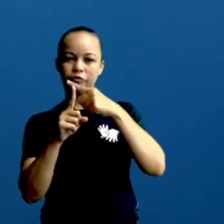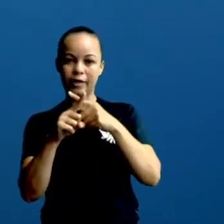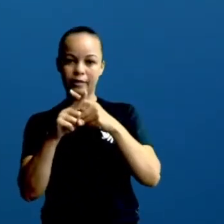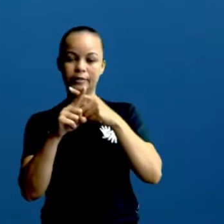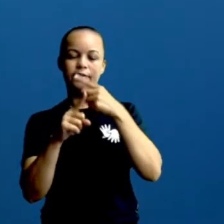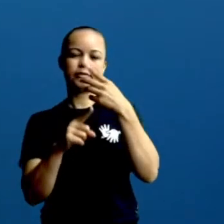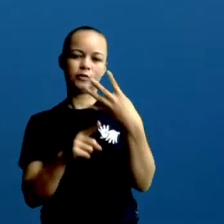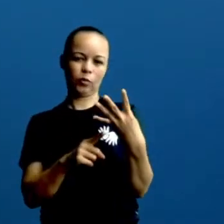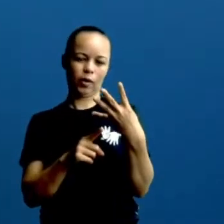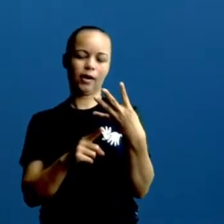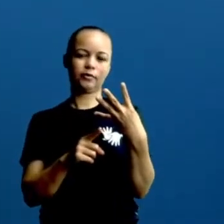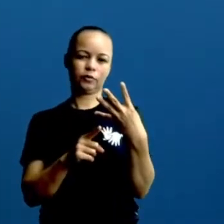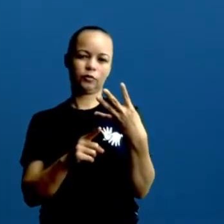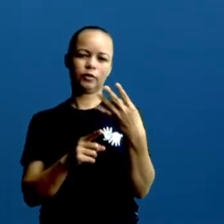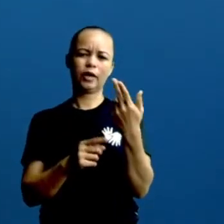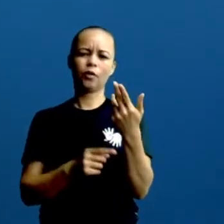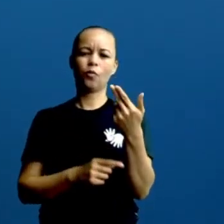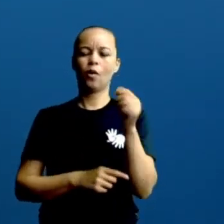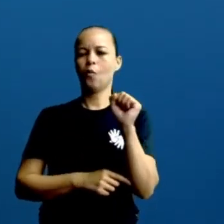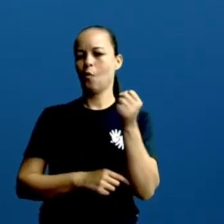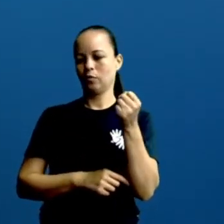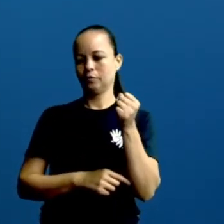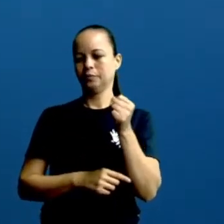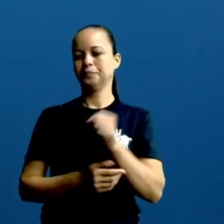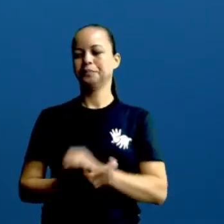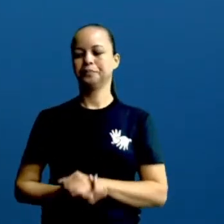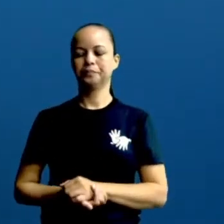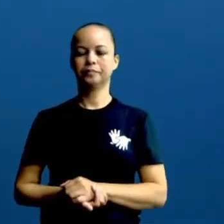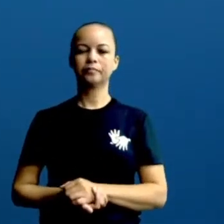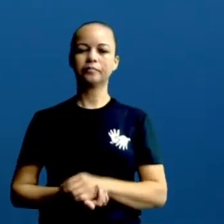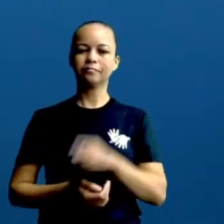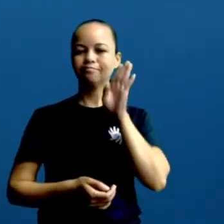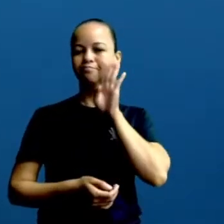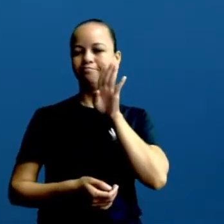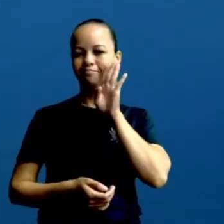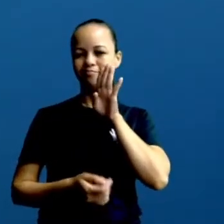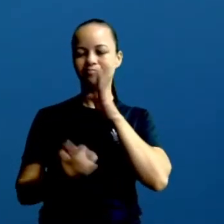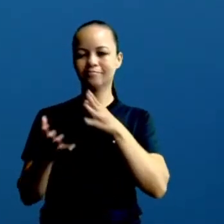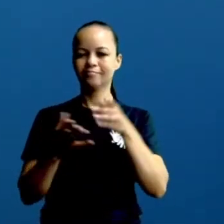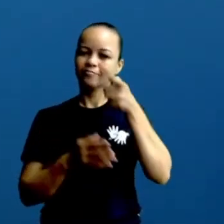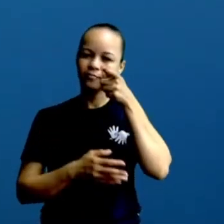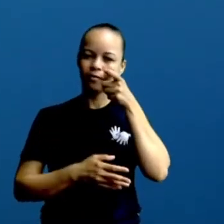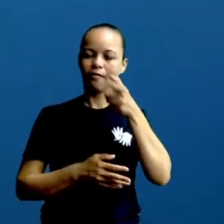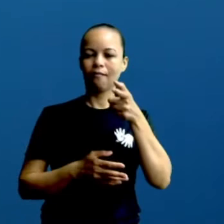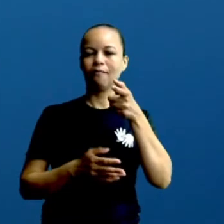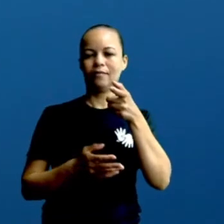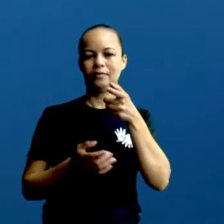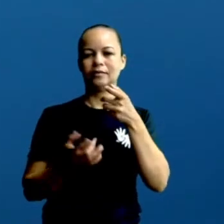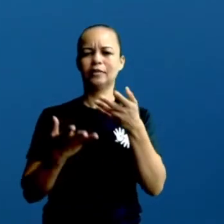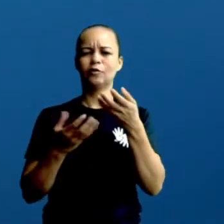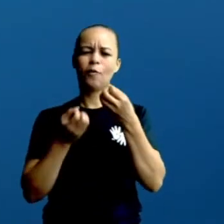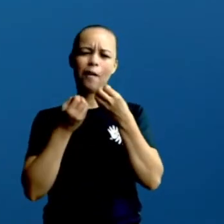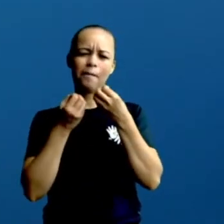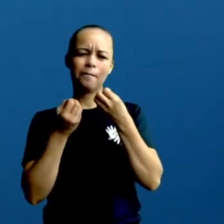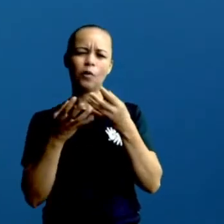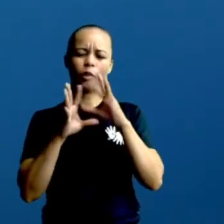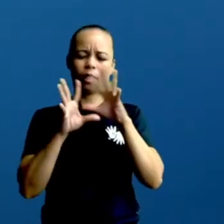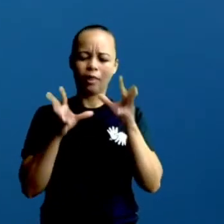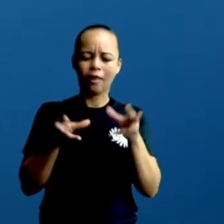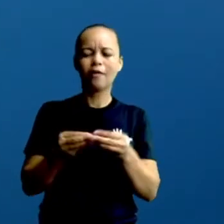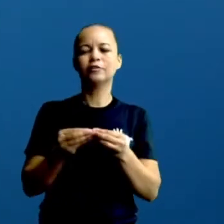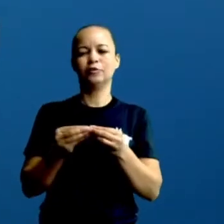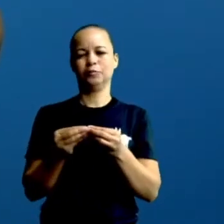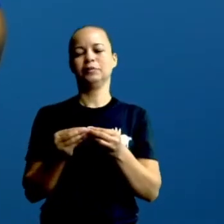quatro que é oito Tá certo não é legal não é interessante o link